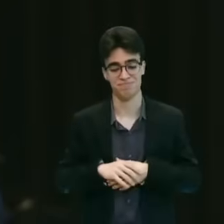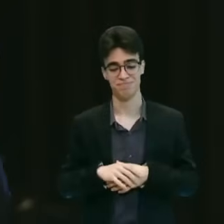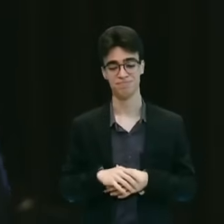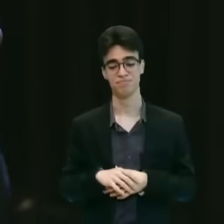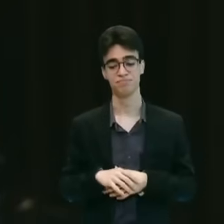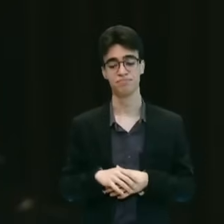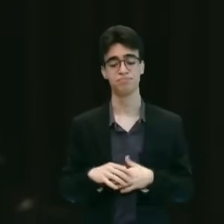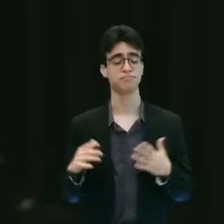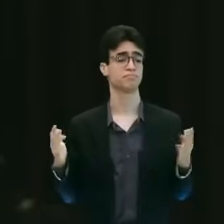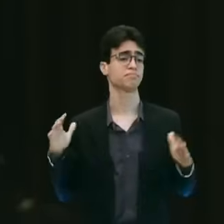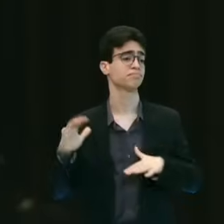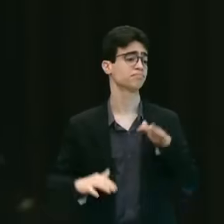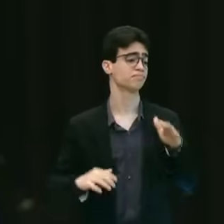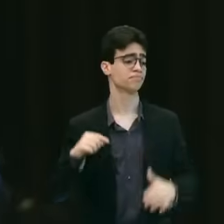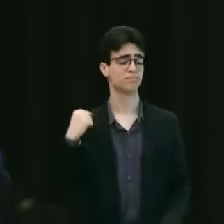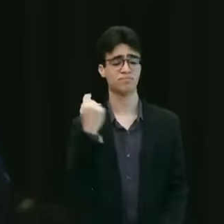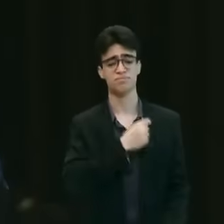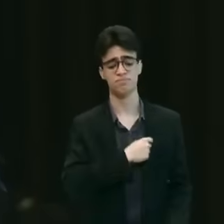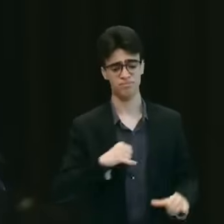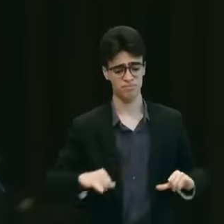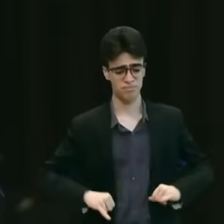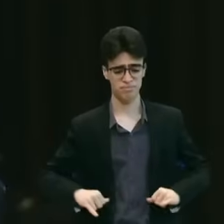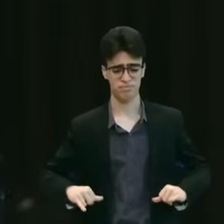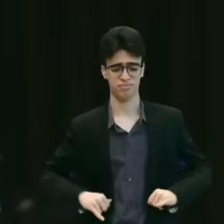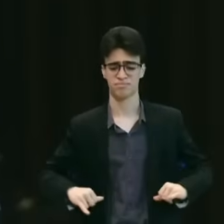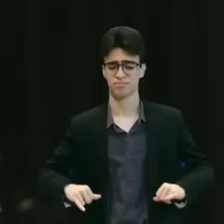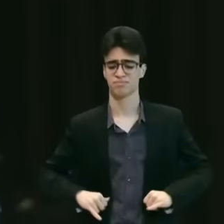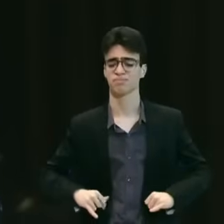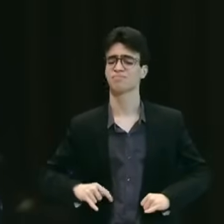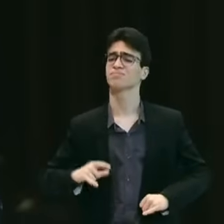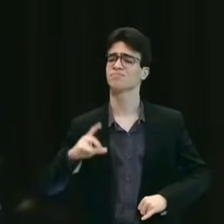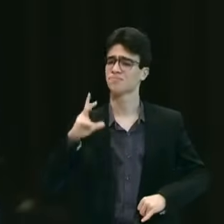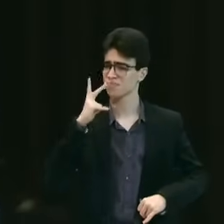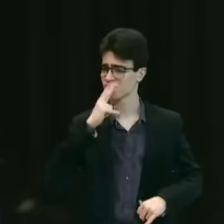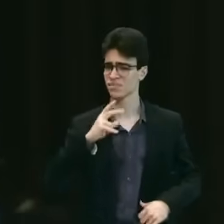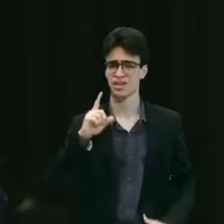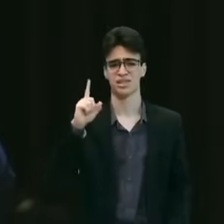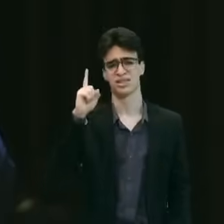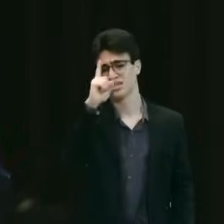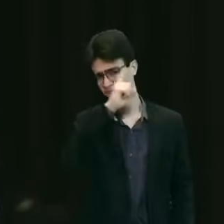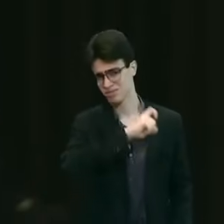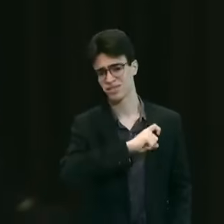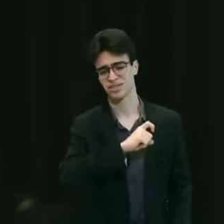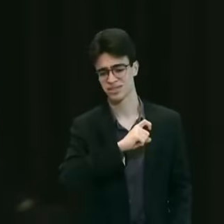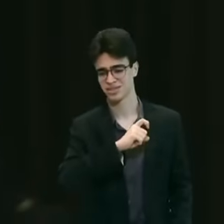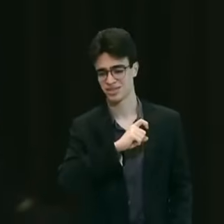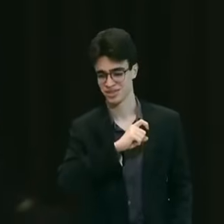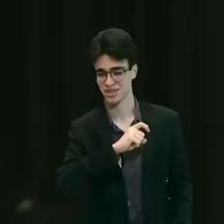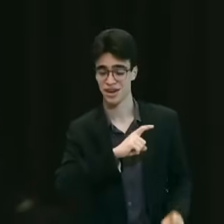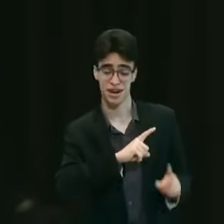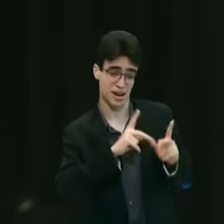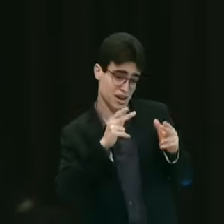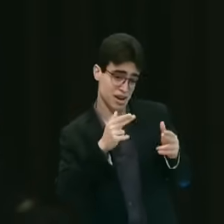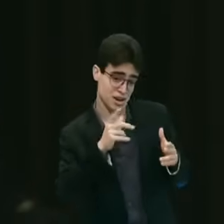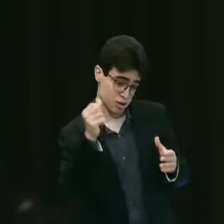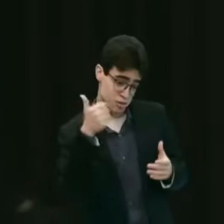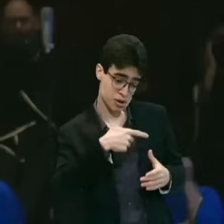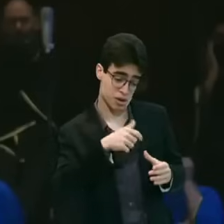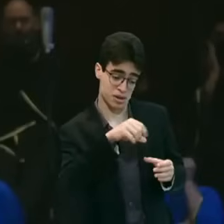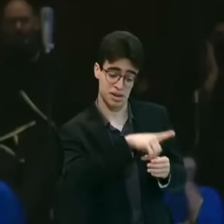E sabe, às vezes a nossa dor é mais difícil de entregar do que o dízimo.